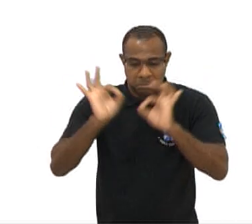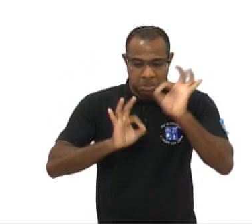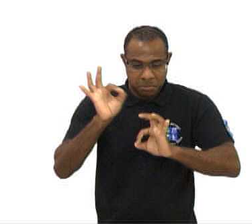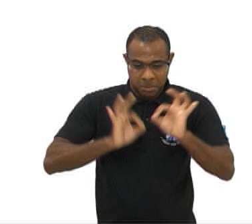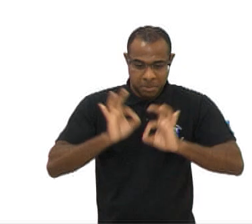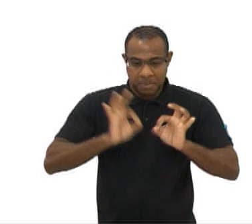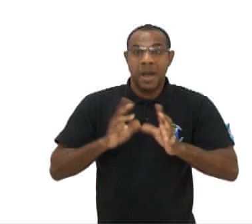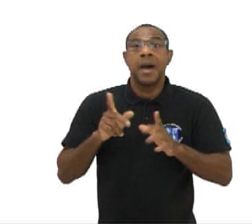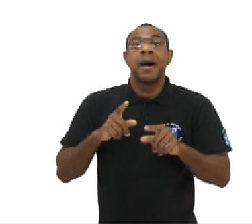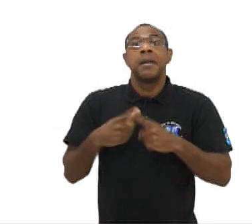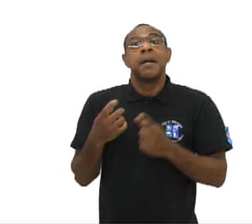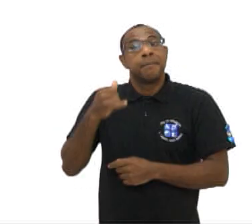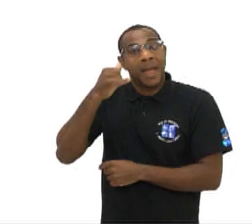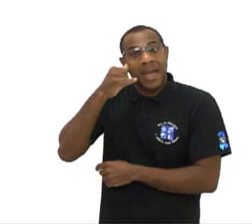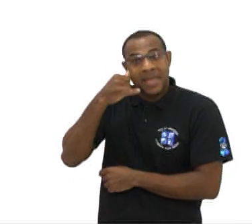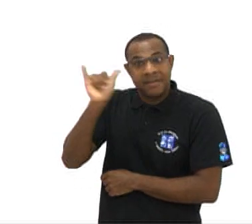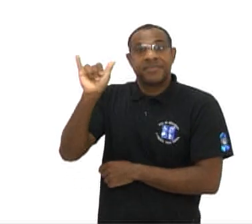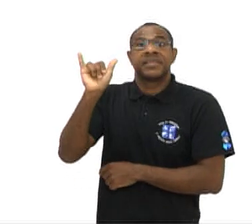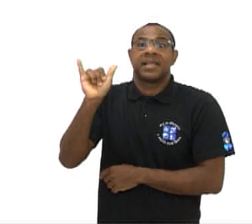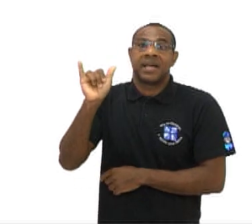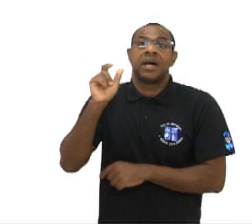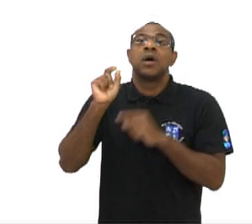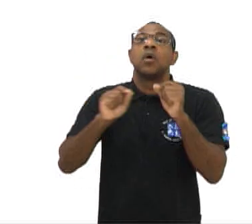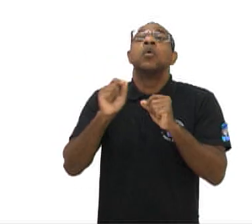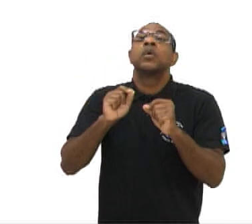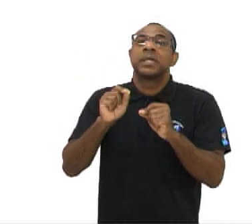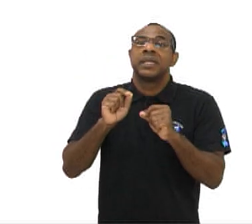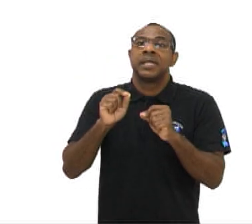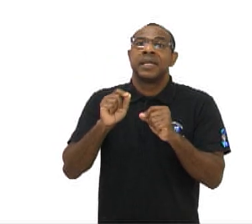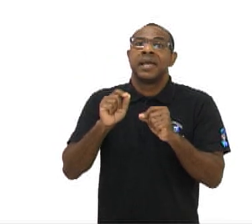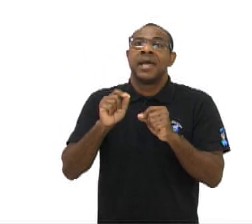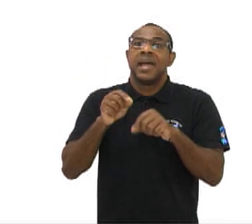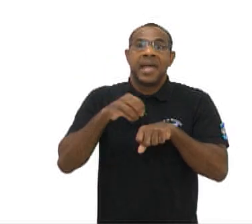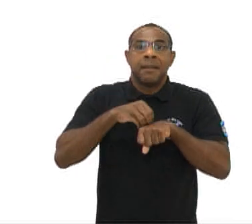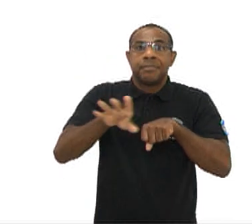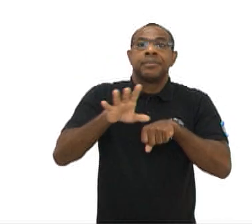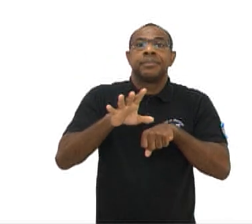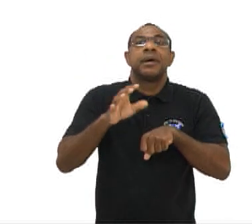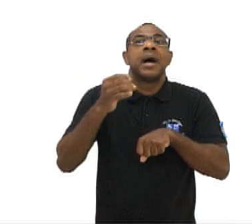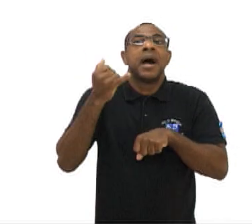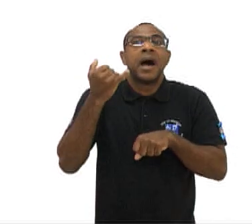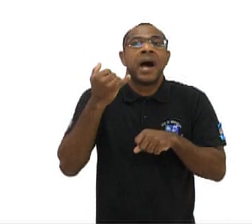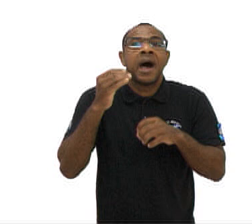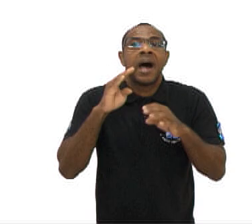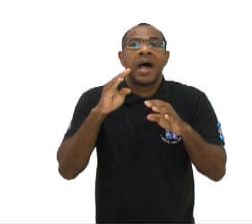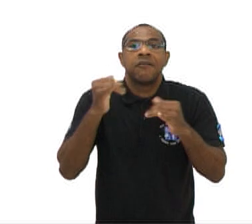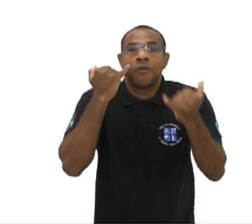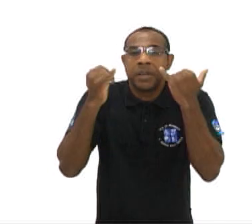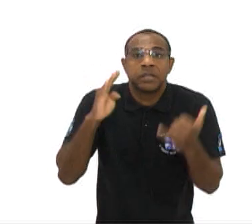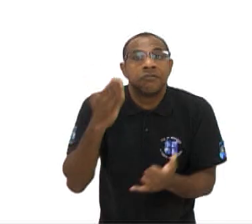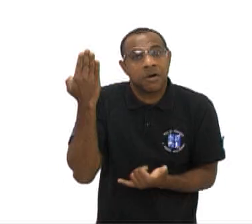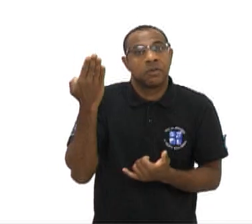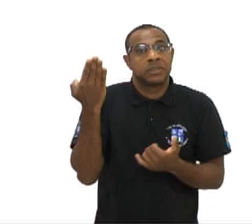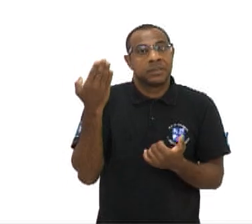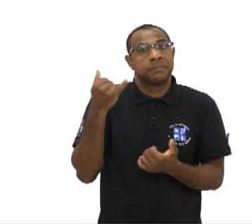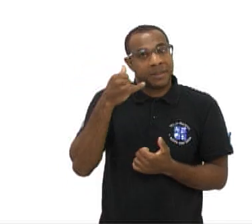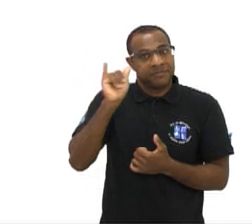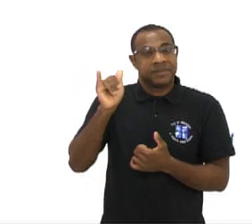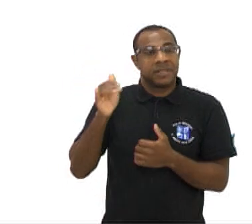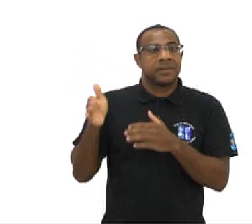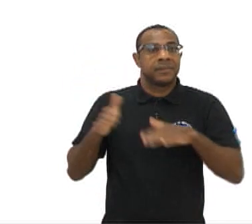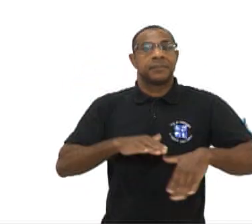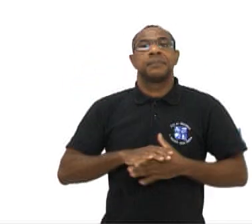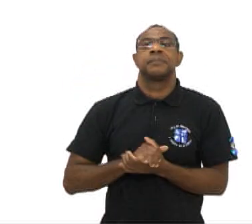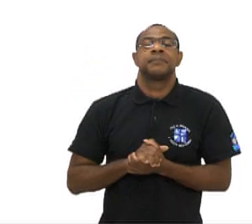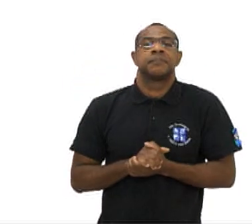news, jargão americano, assuma proporções catastróficas, comprometendo ainda mais a